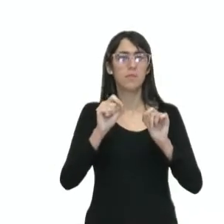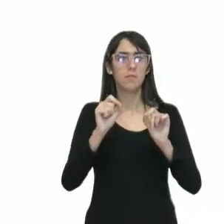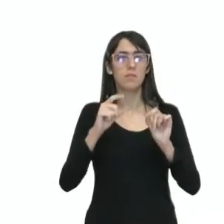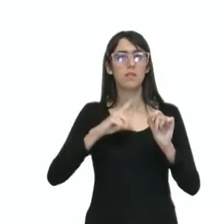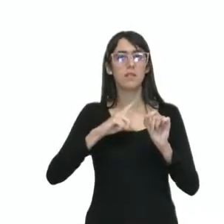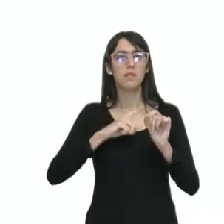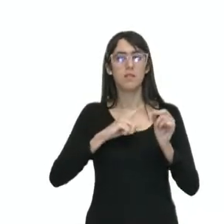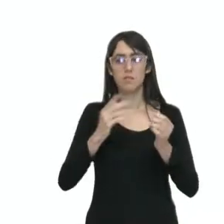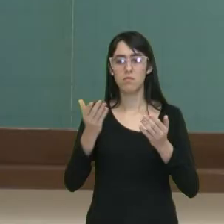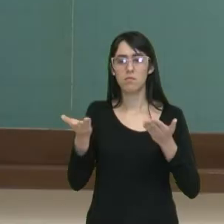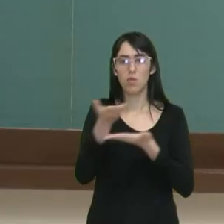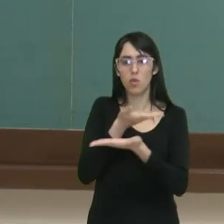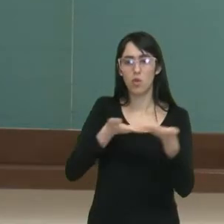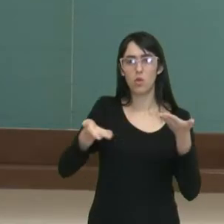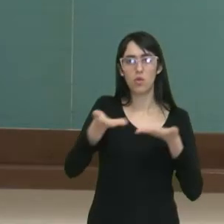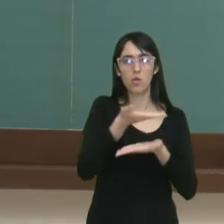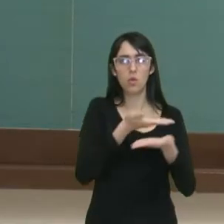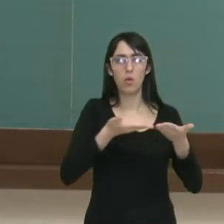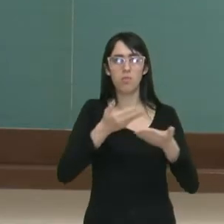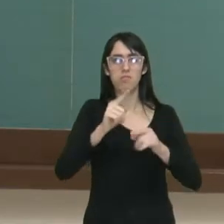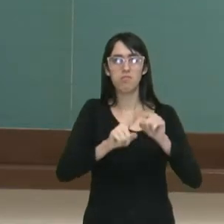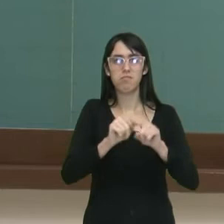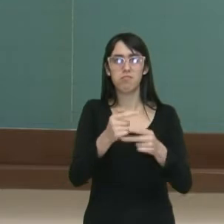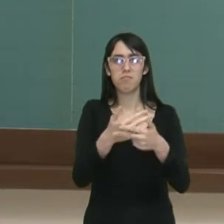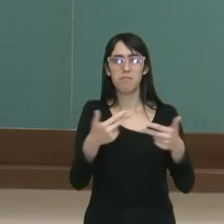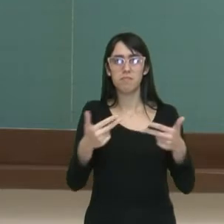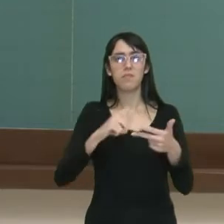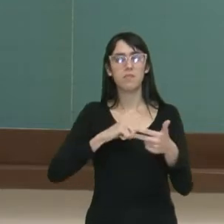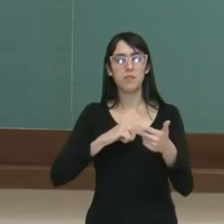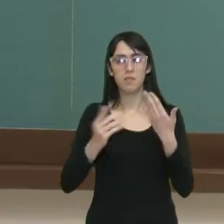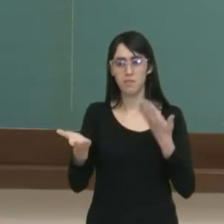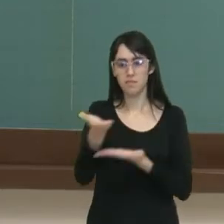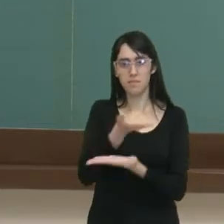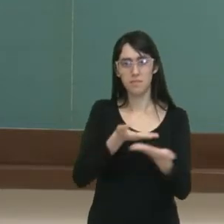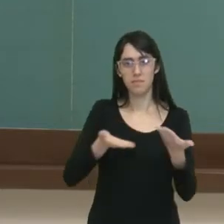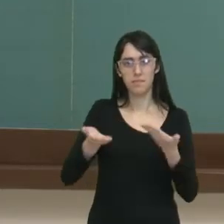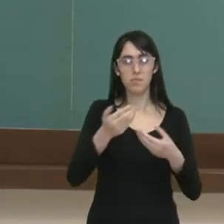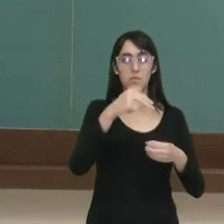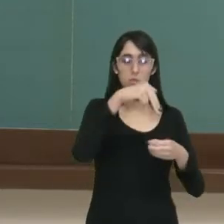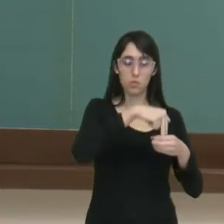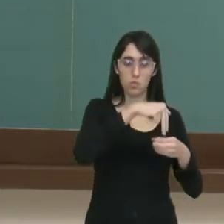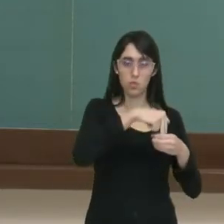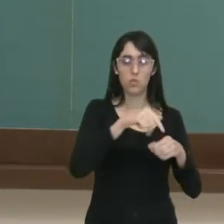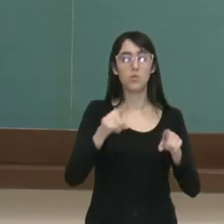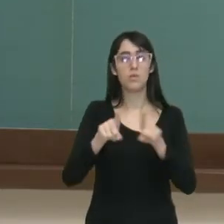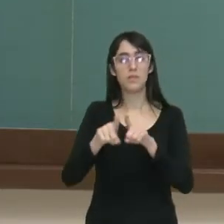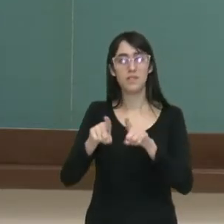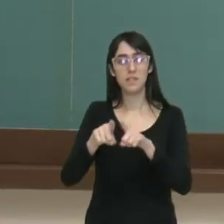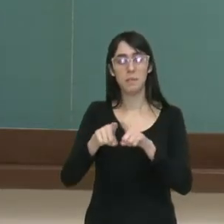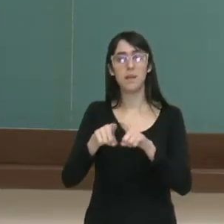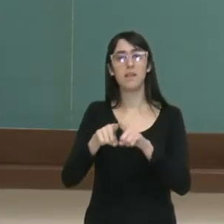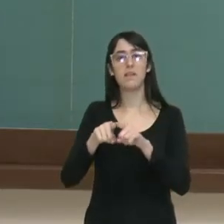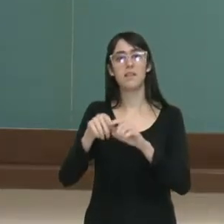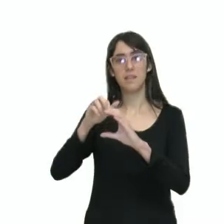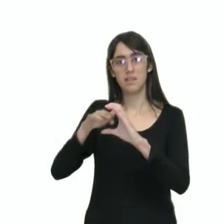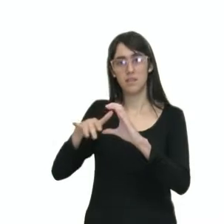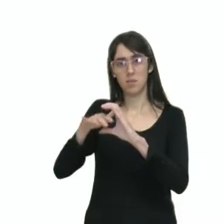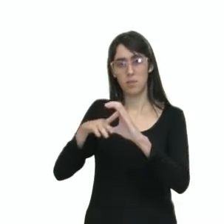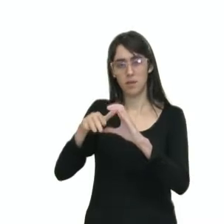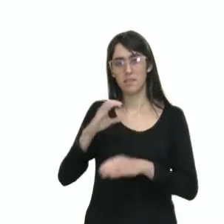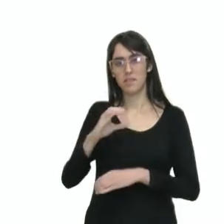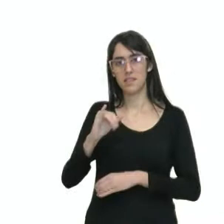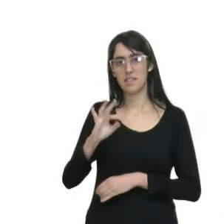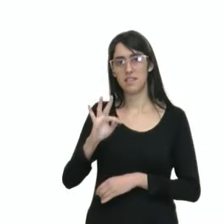de substâncias entre o núcleo e o citoplasma. Tem como uma